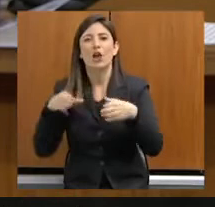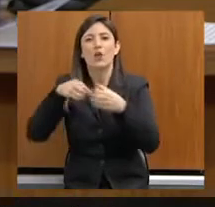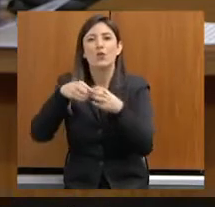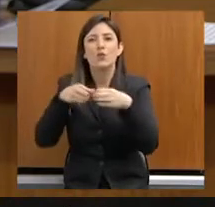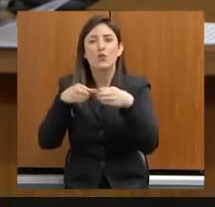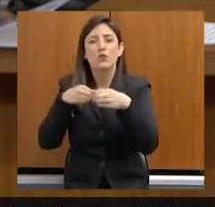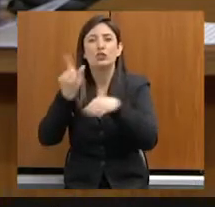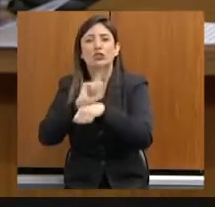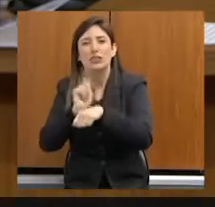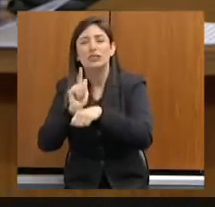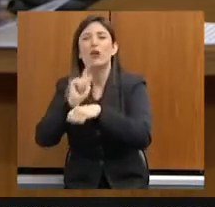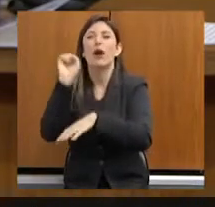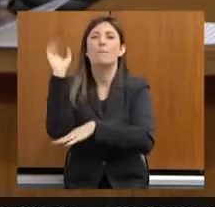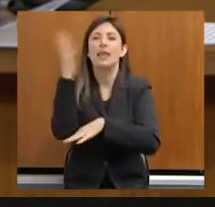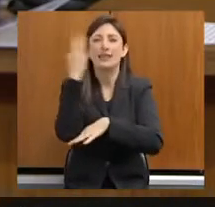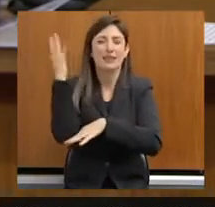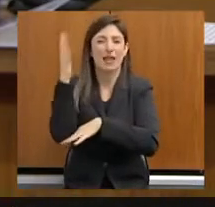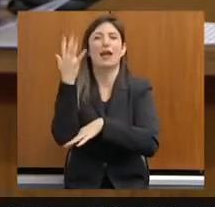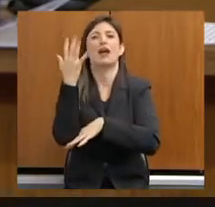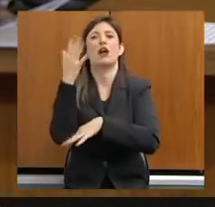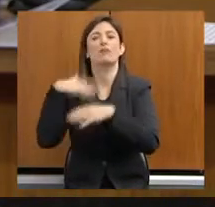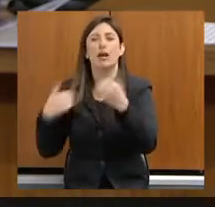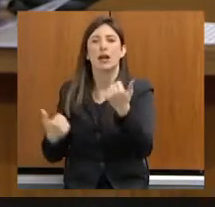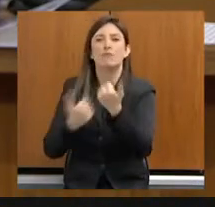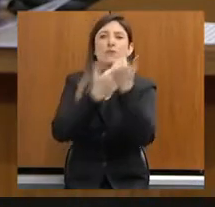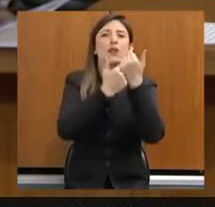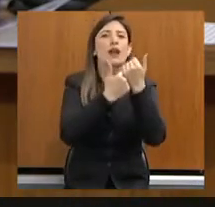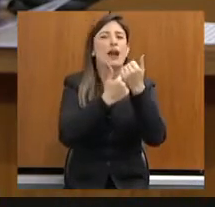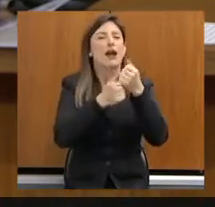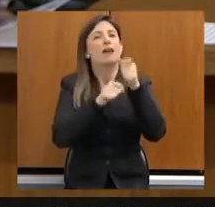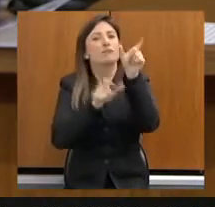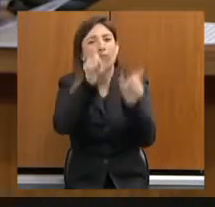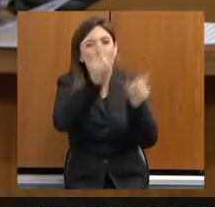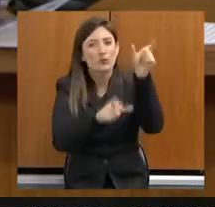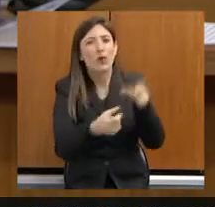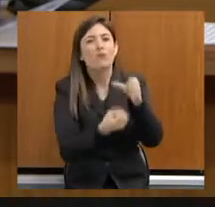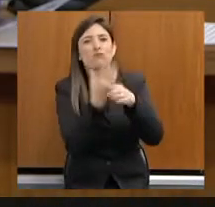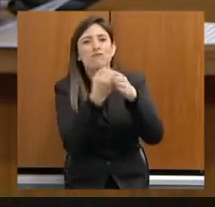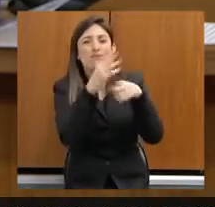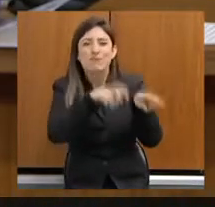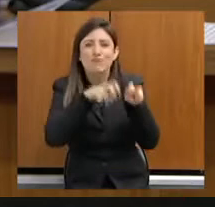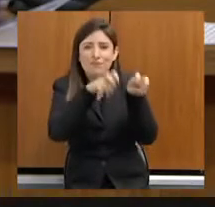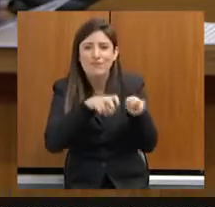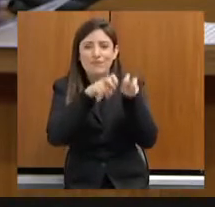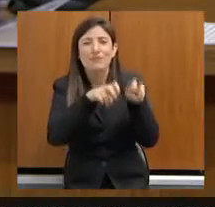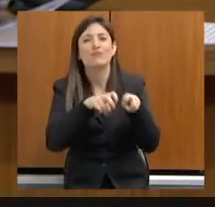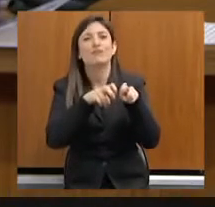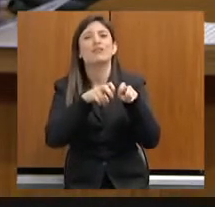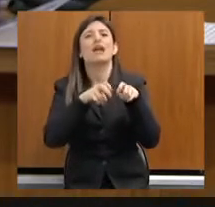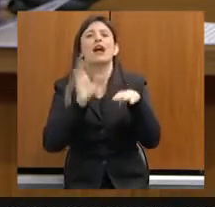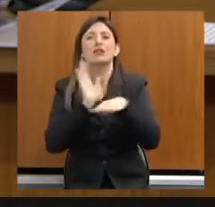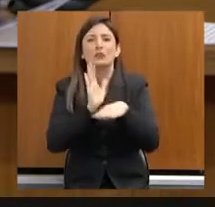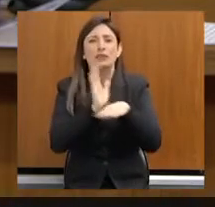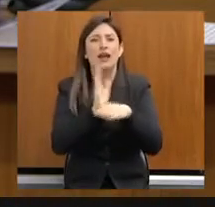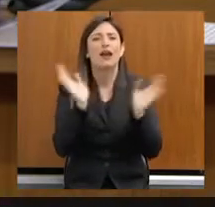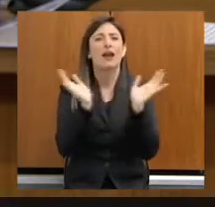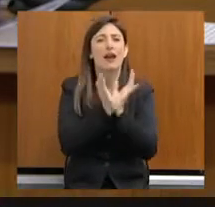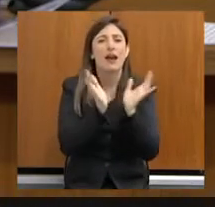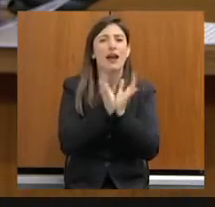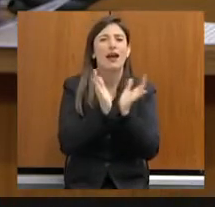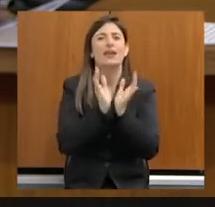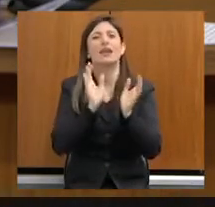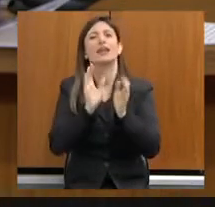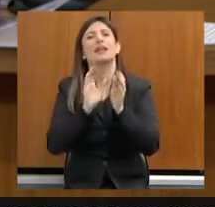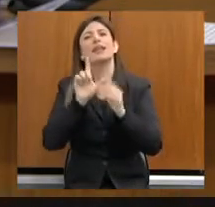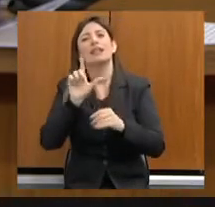exatamente Para apoiar nossos produtores rurais em seus processos de licenciamento para trazer também a visão da